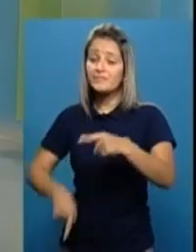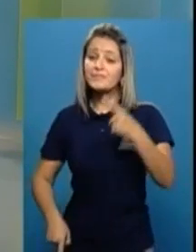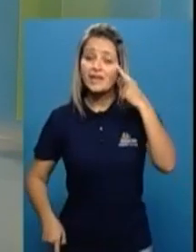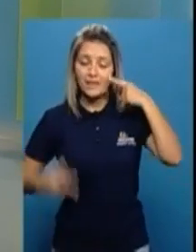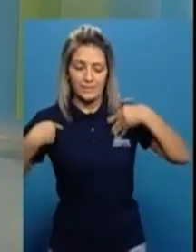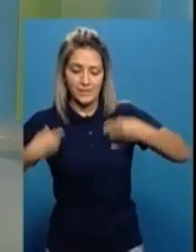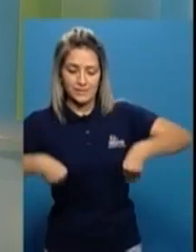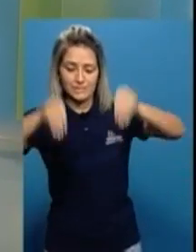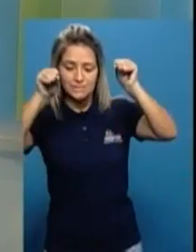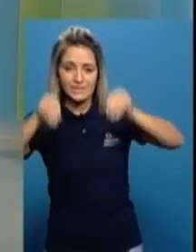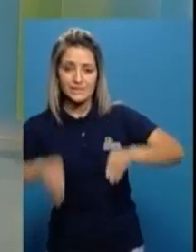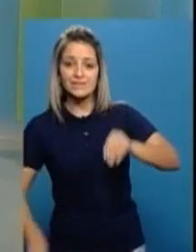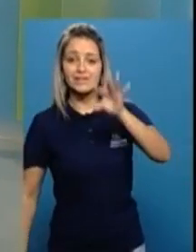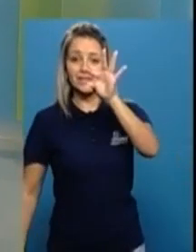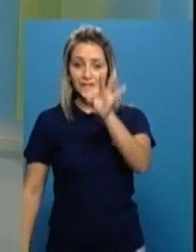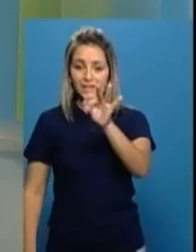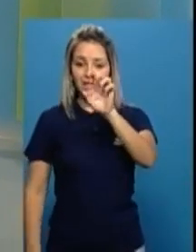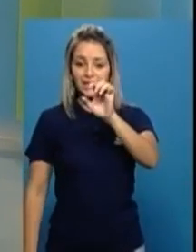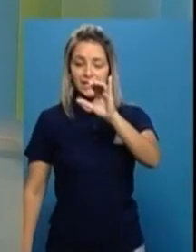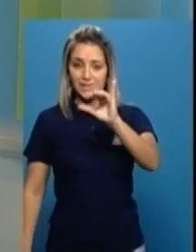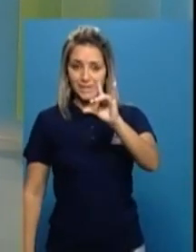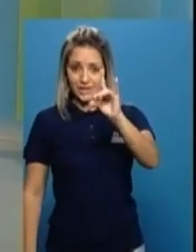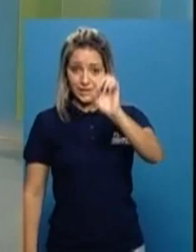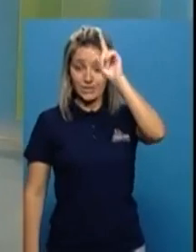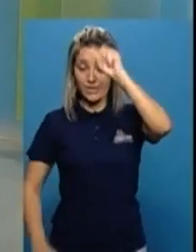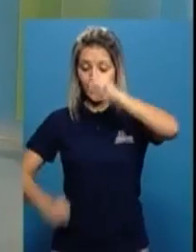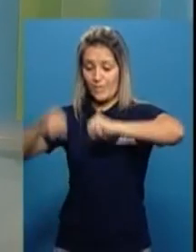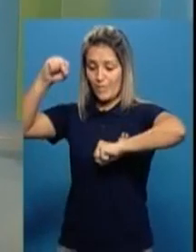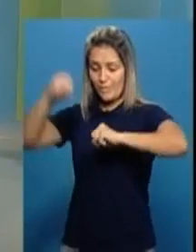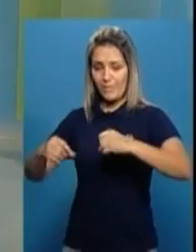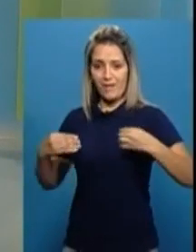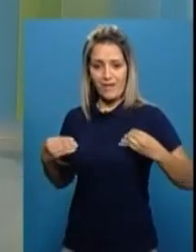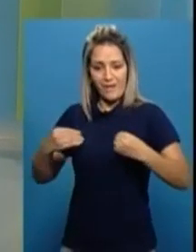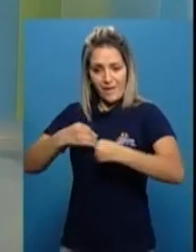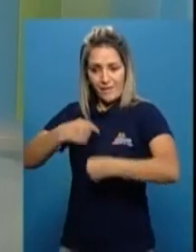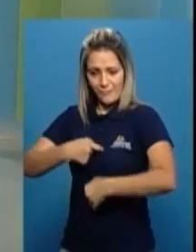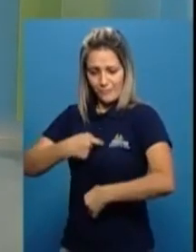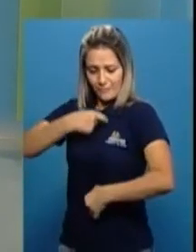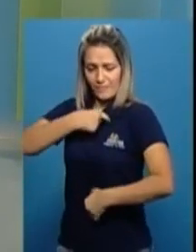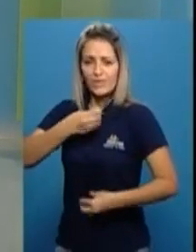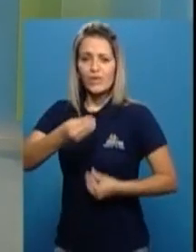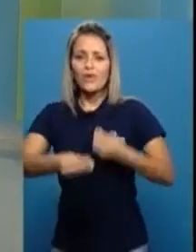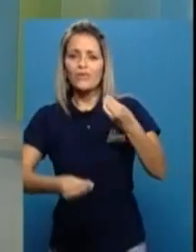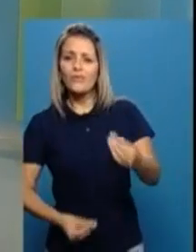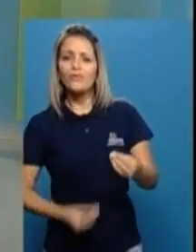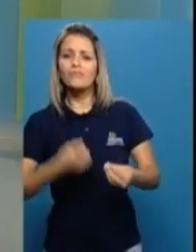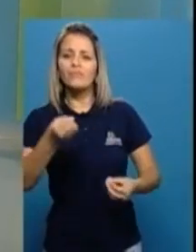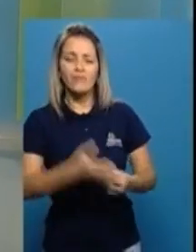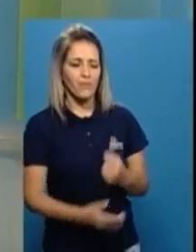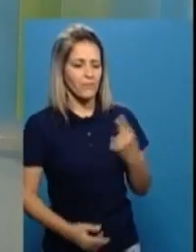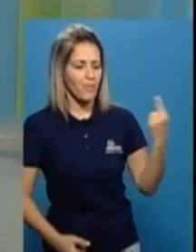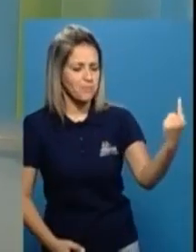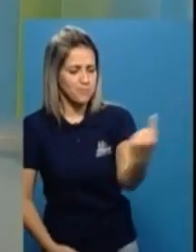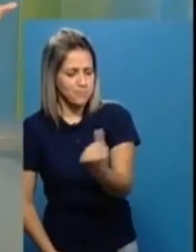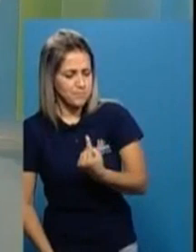por exemplo. Quando uma indústria de ternos compra tecidos, ela vai comprar grandes bobinas com um valor